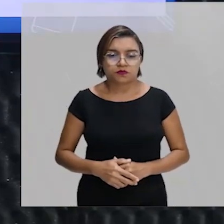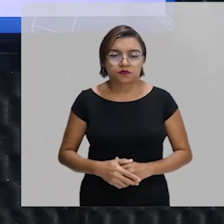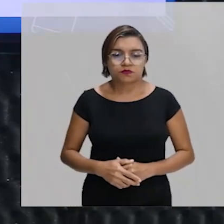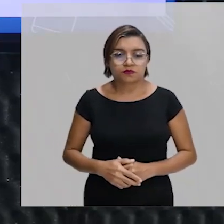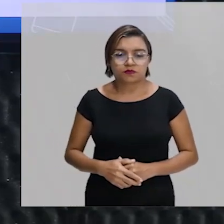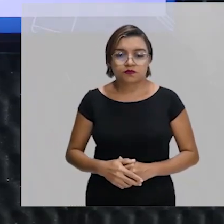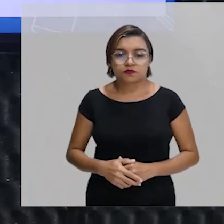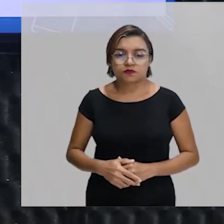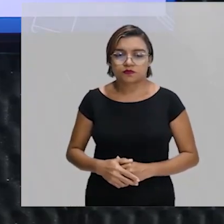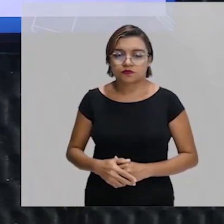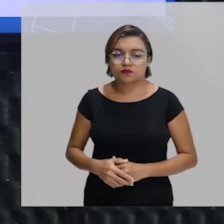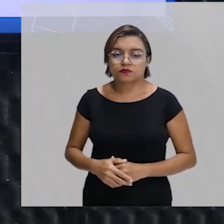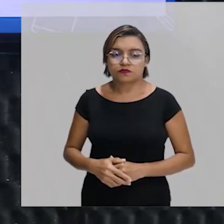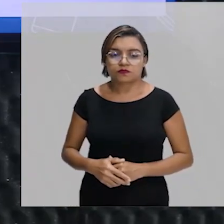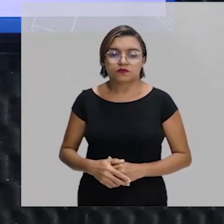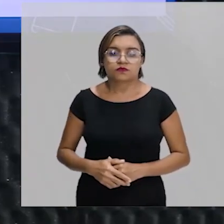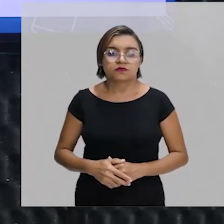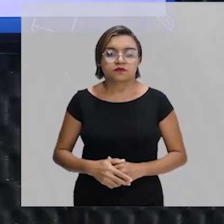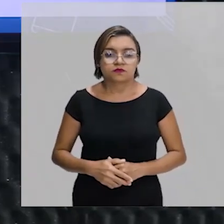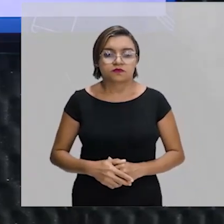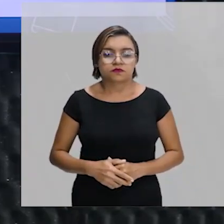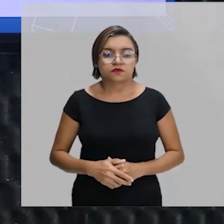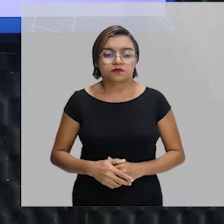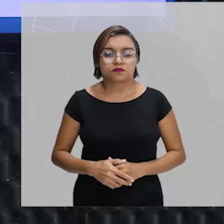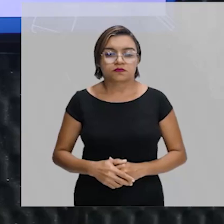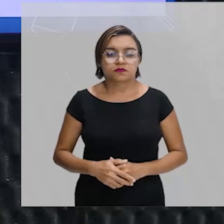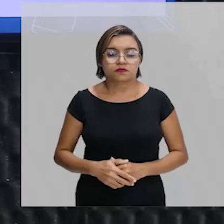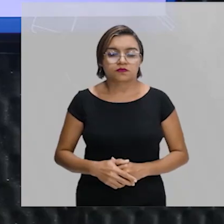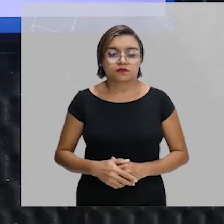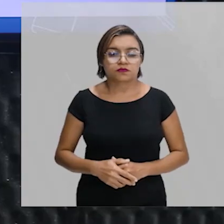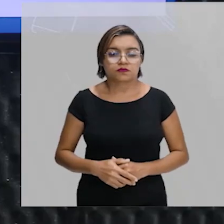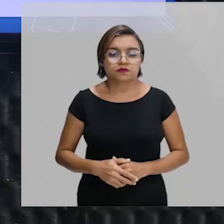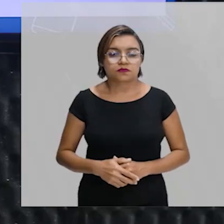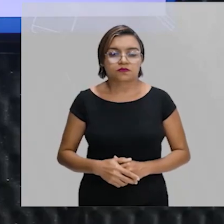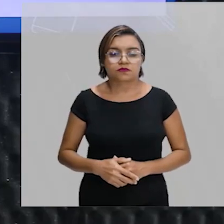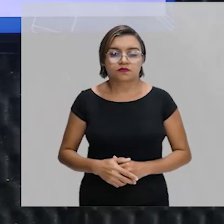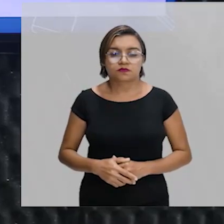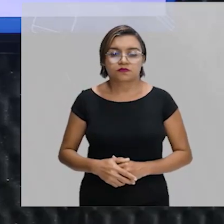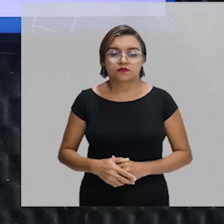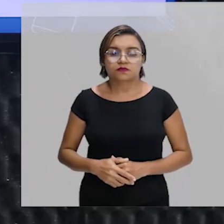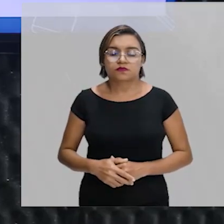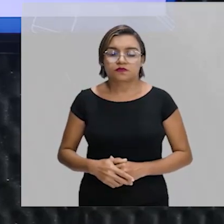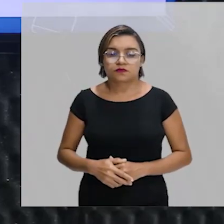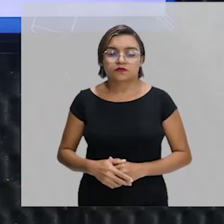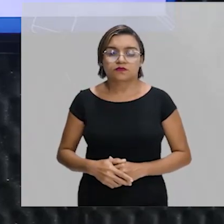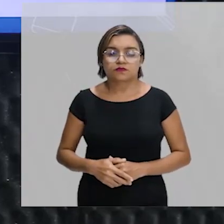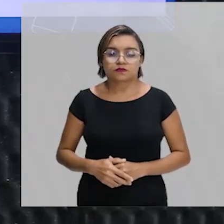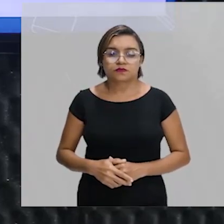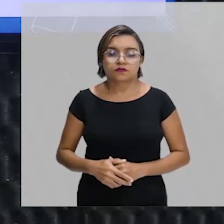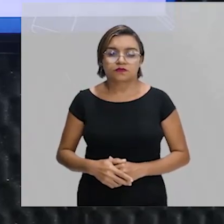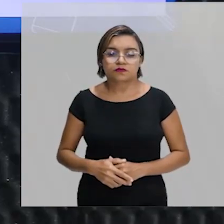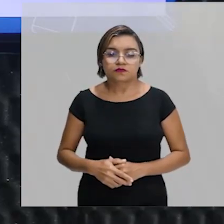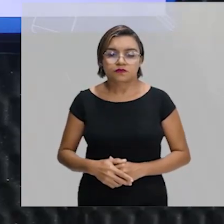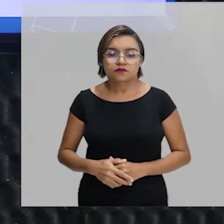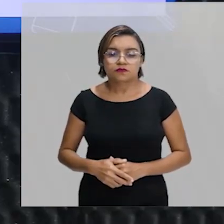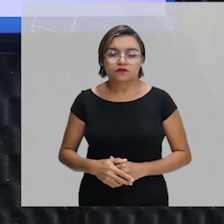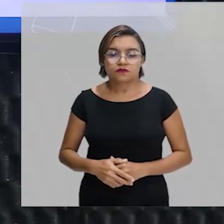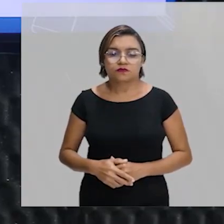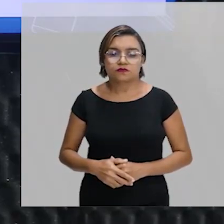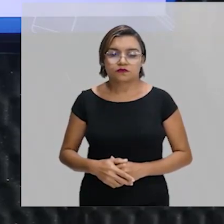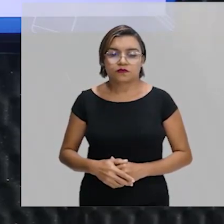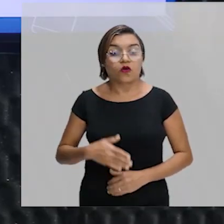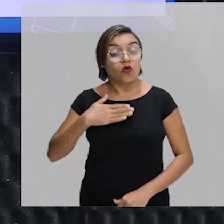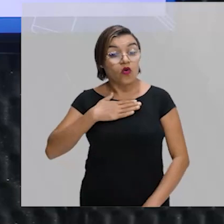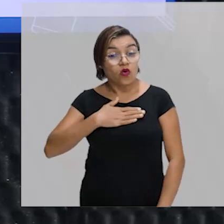Outro exemplo. Me gusta que estés aqui. Me gusta que estés aqui. Então,